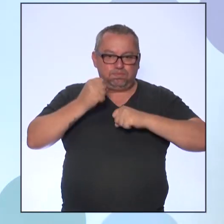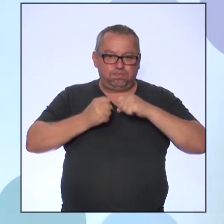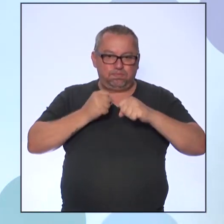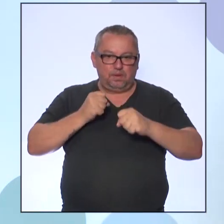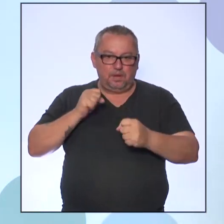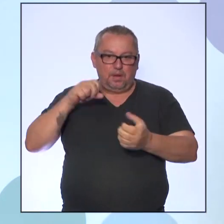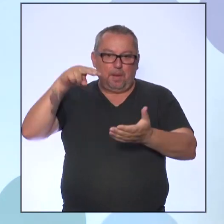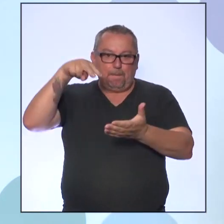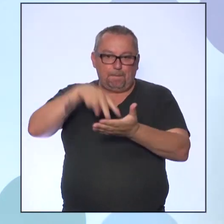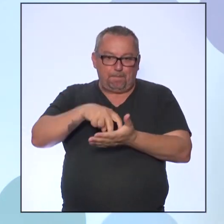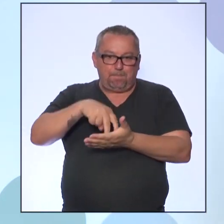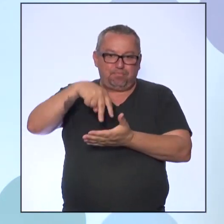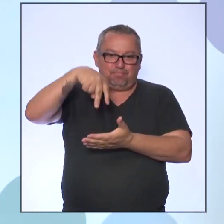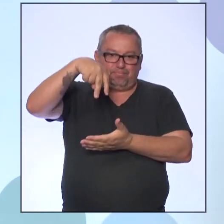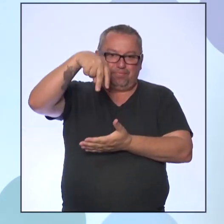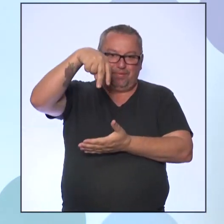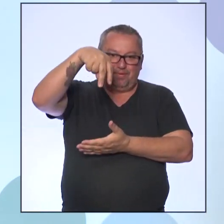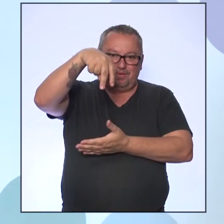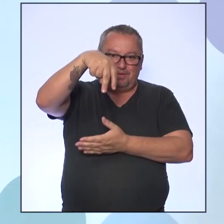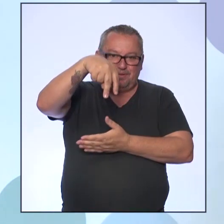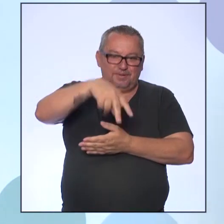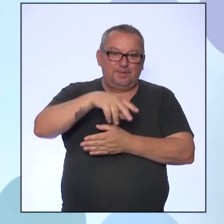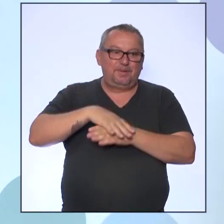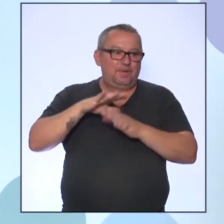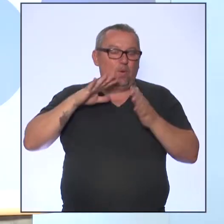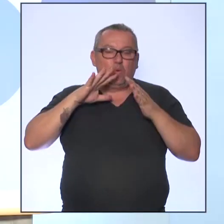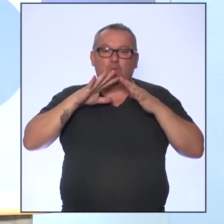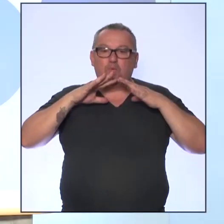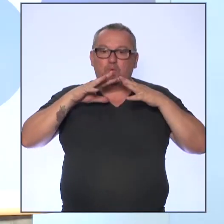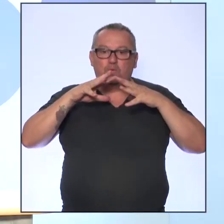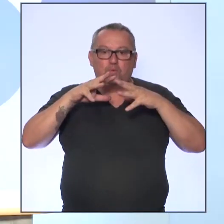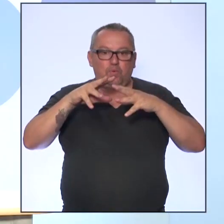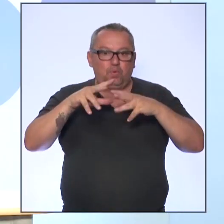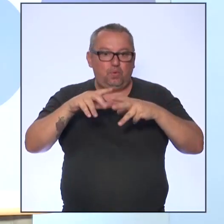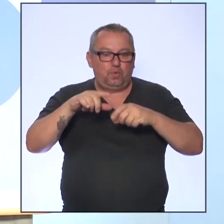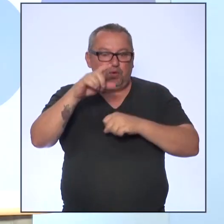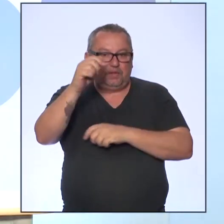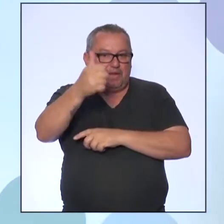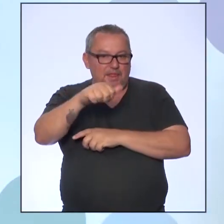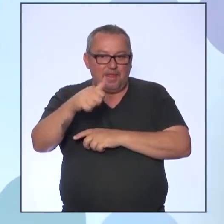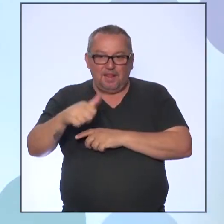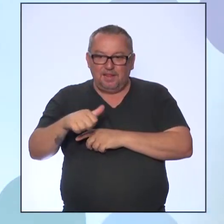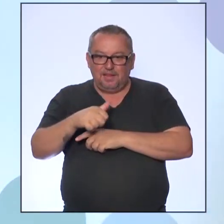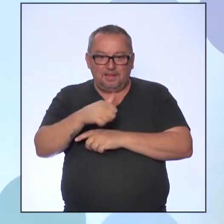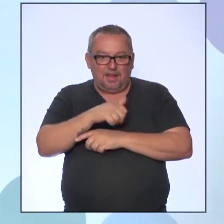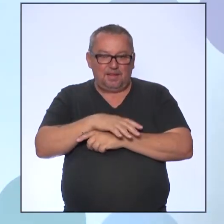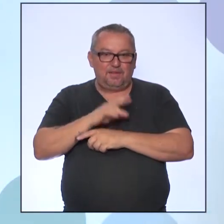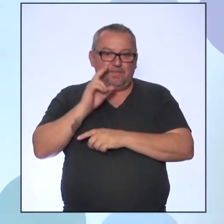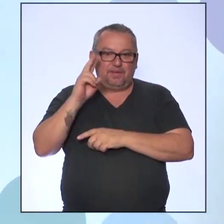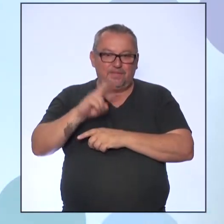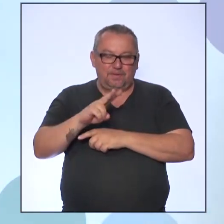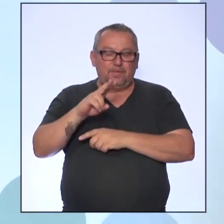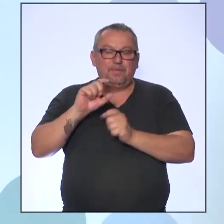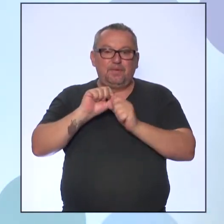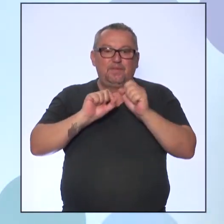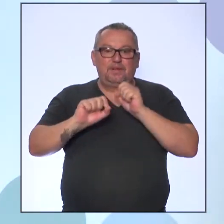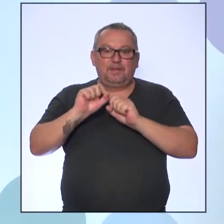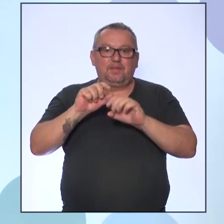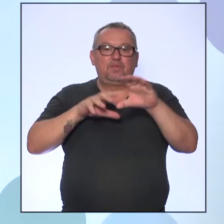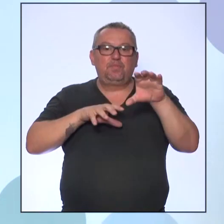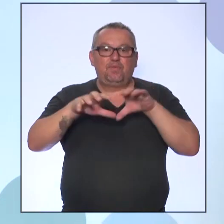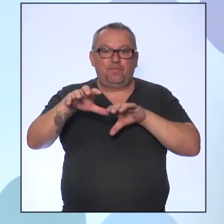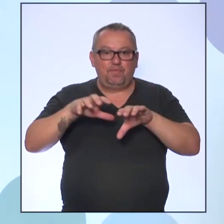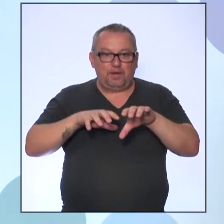na faixa lá na hora de saltar, né? Então, tudo isso, todos os exercícios que a gente faz vai nos educar para realizar esses movimentos